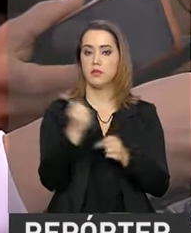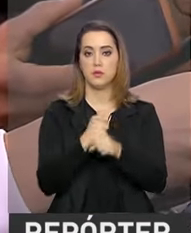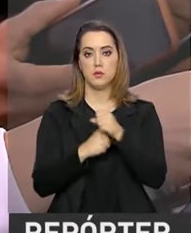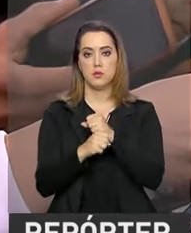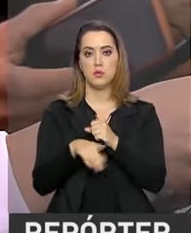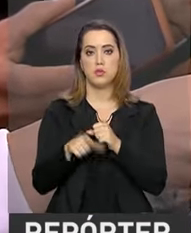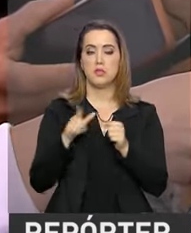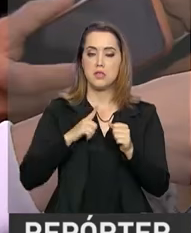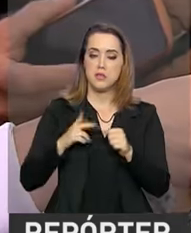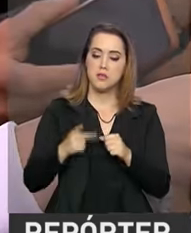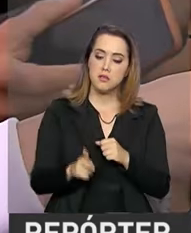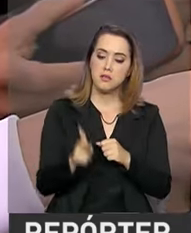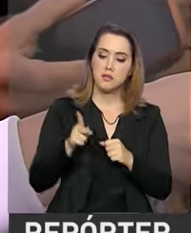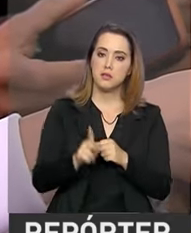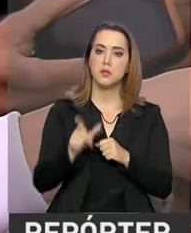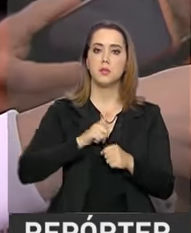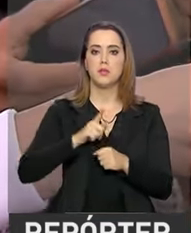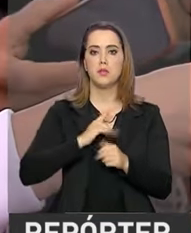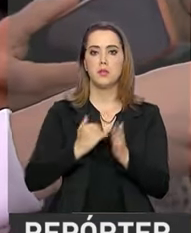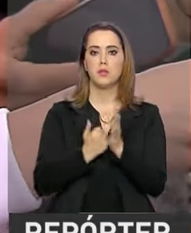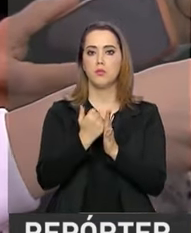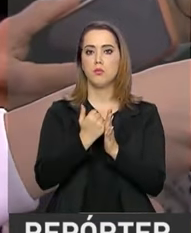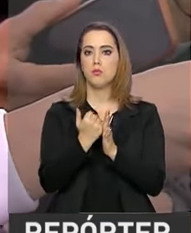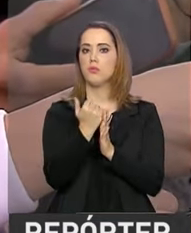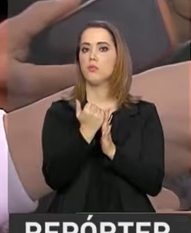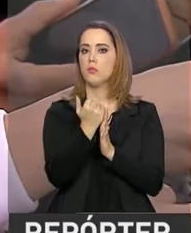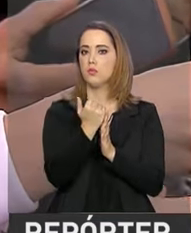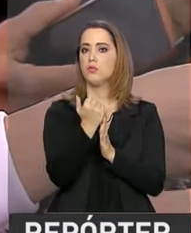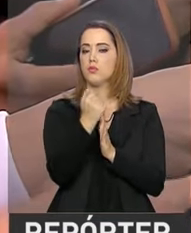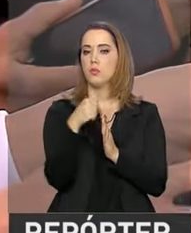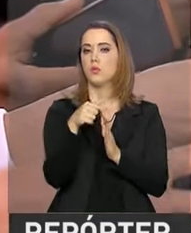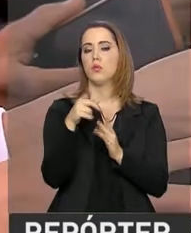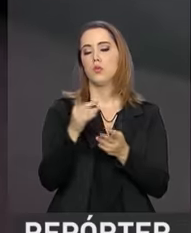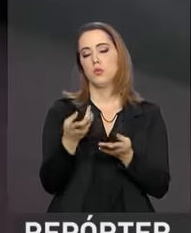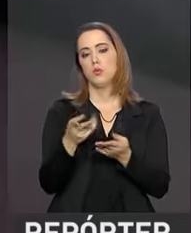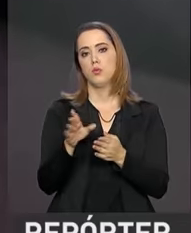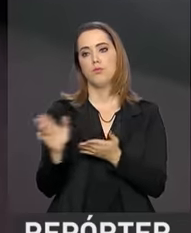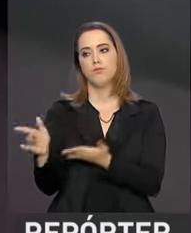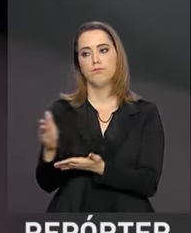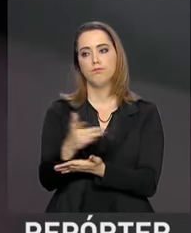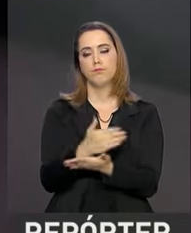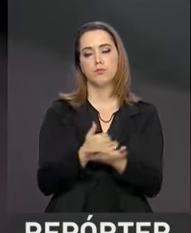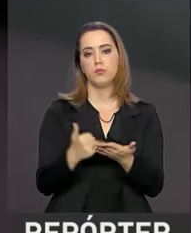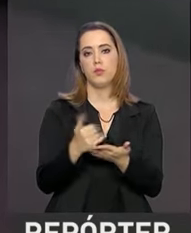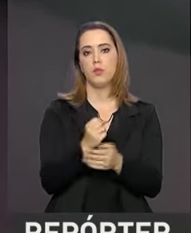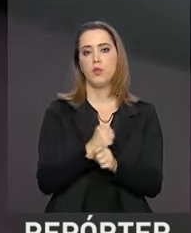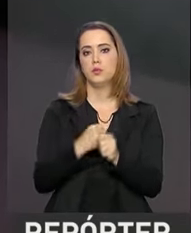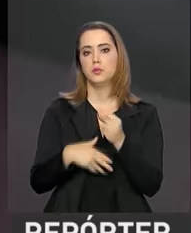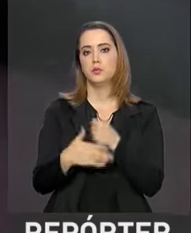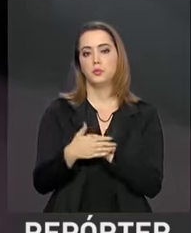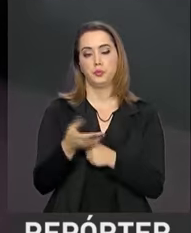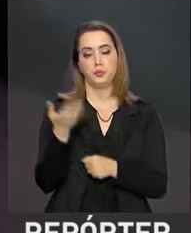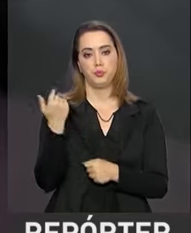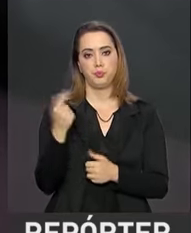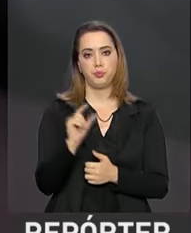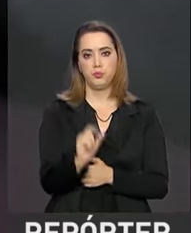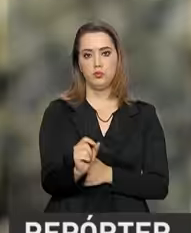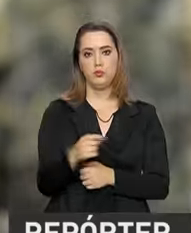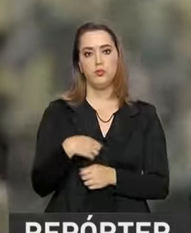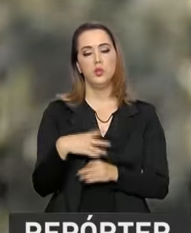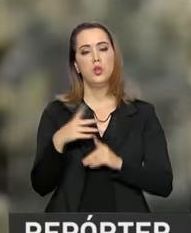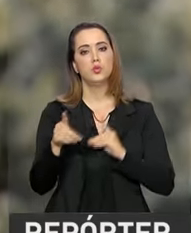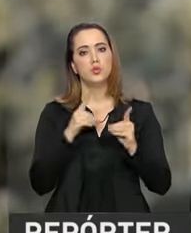ter um aumento contínuo e dentro daquilo que é de arrecadação dos anos anteriores a expectativa dos deputados é terminar a discussão